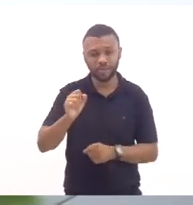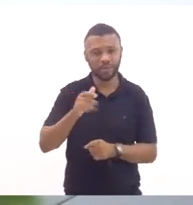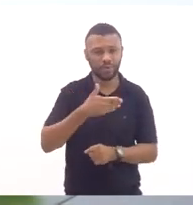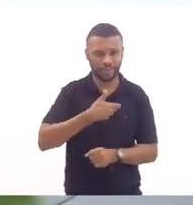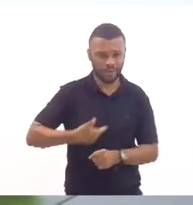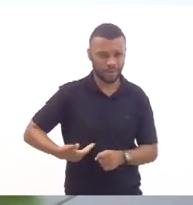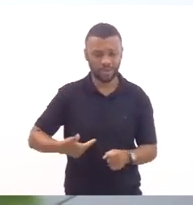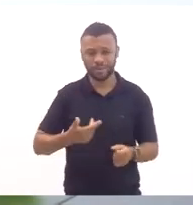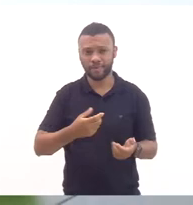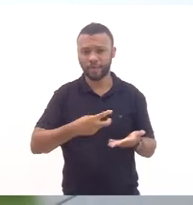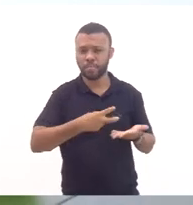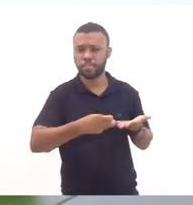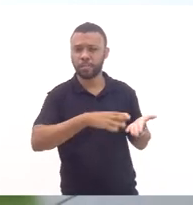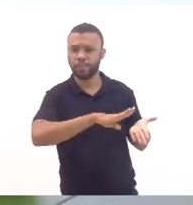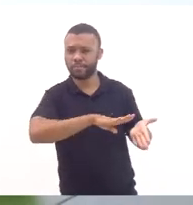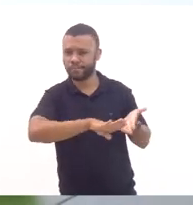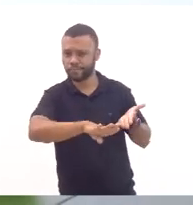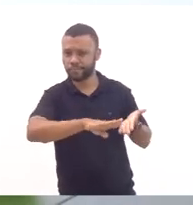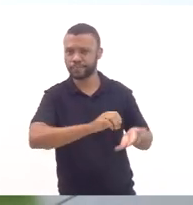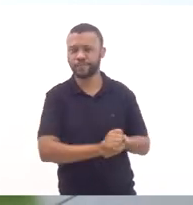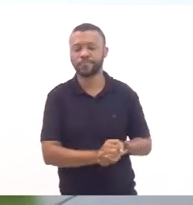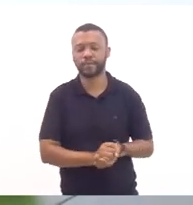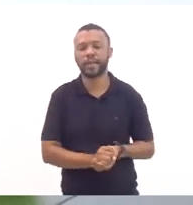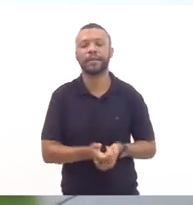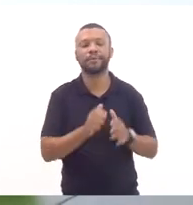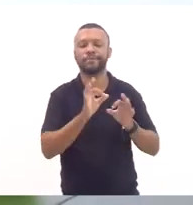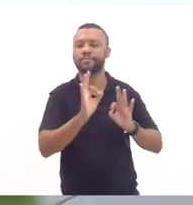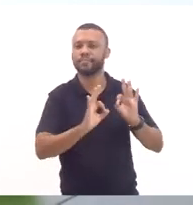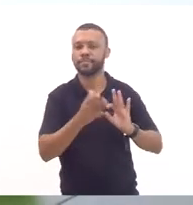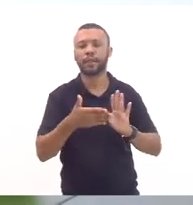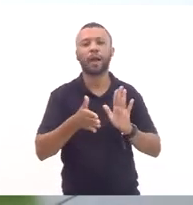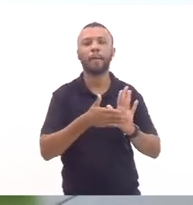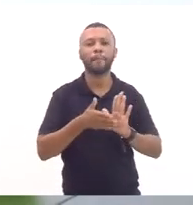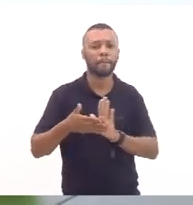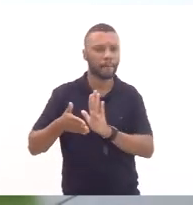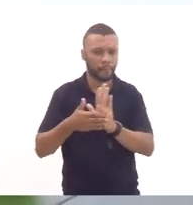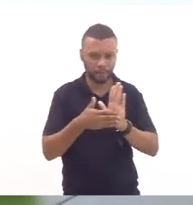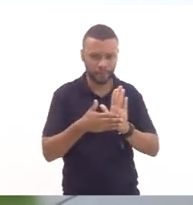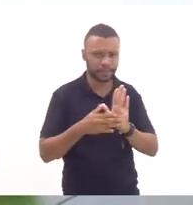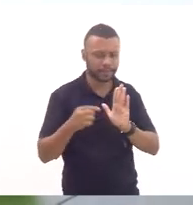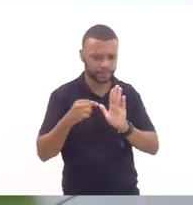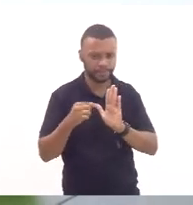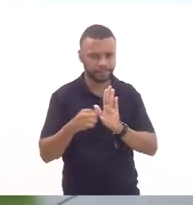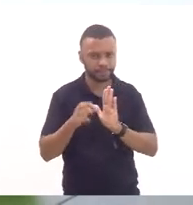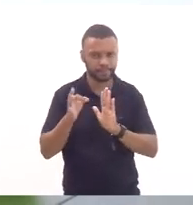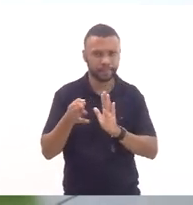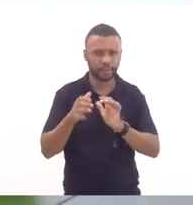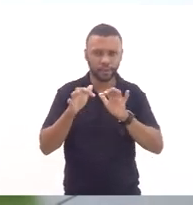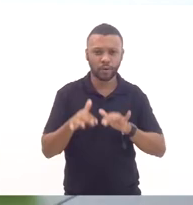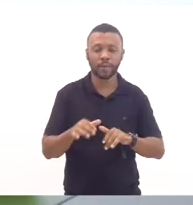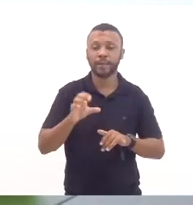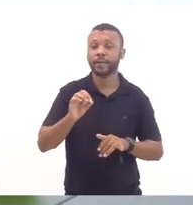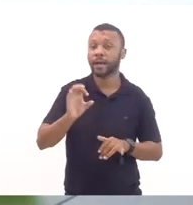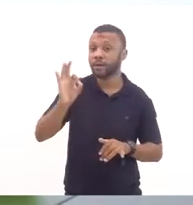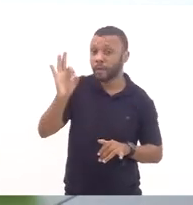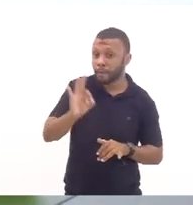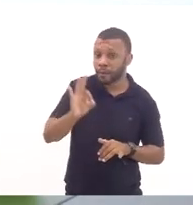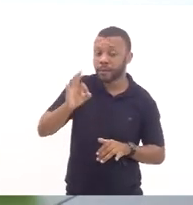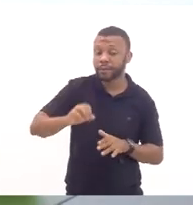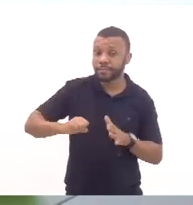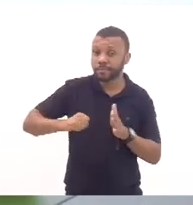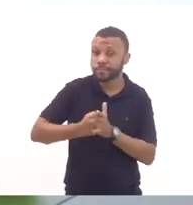que foi impedido, ele mandou sim uma proposta, tá? Que foi 0% congelamento